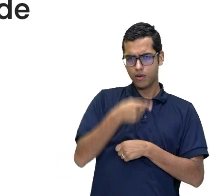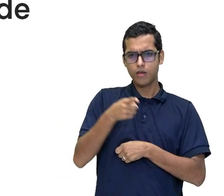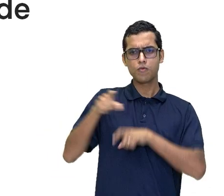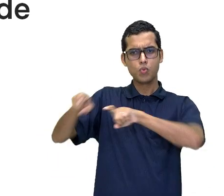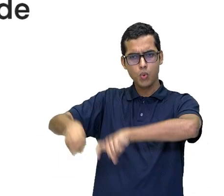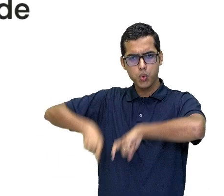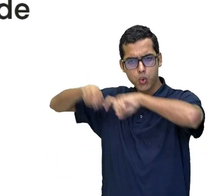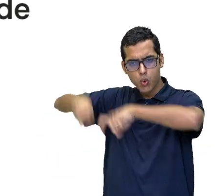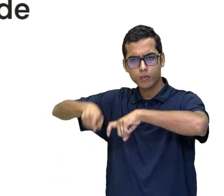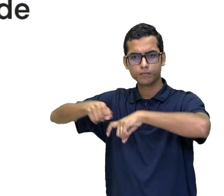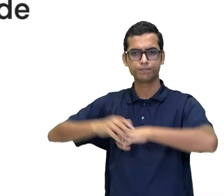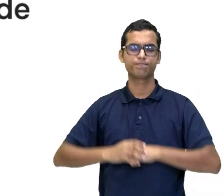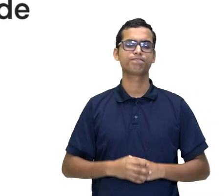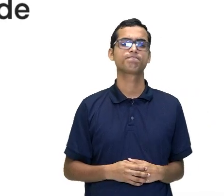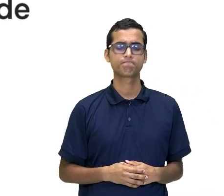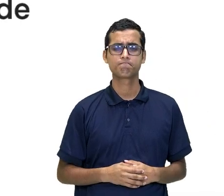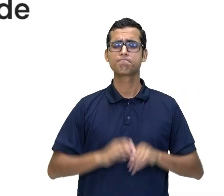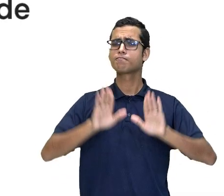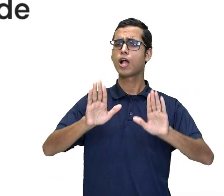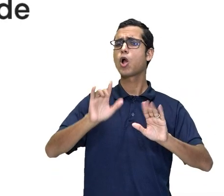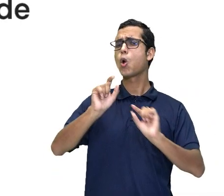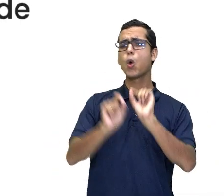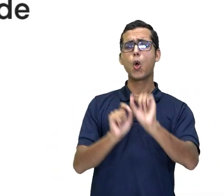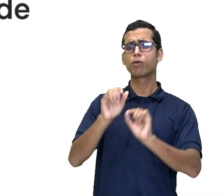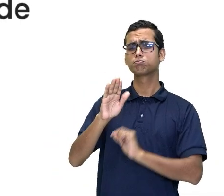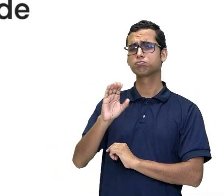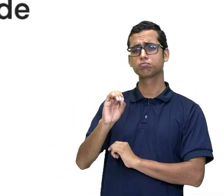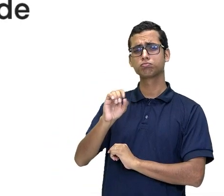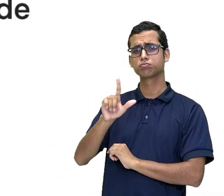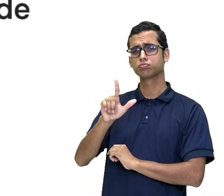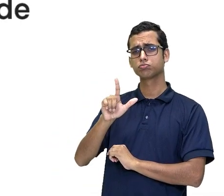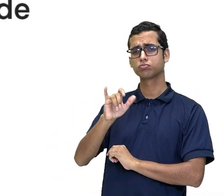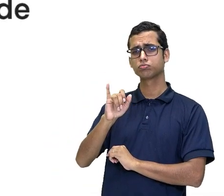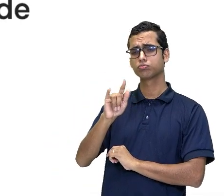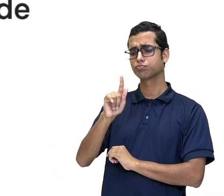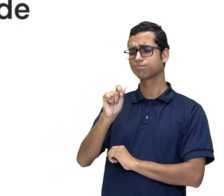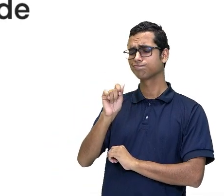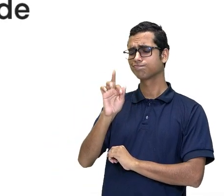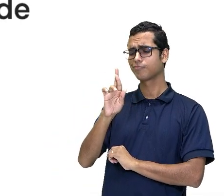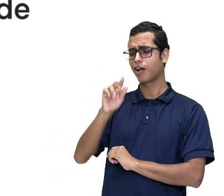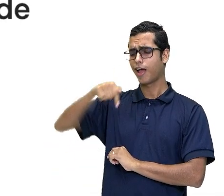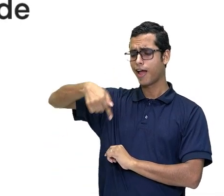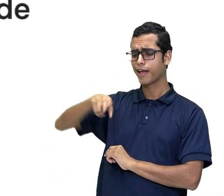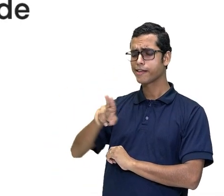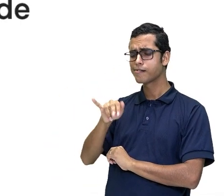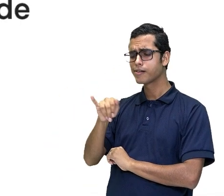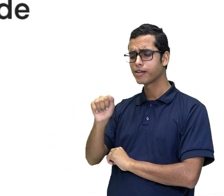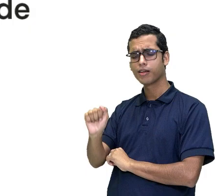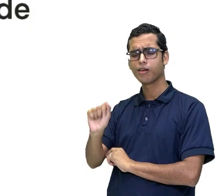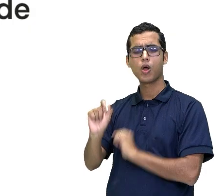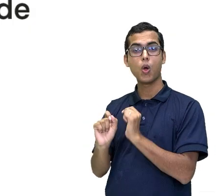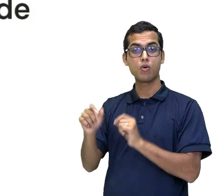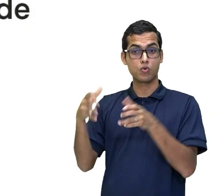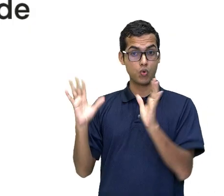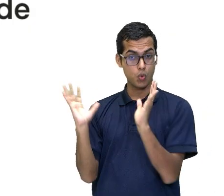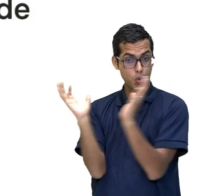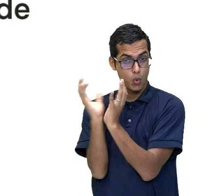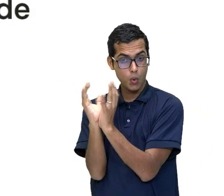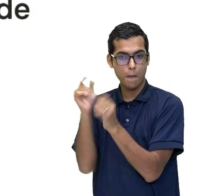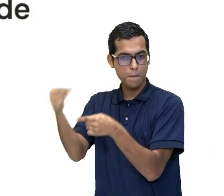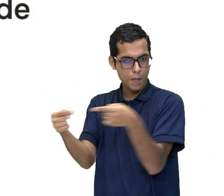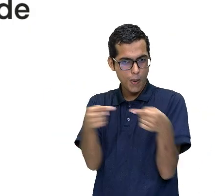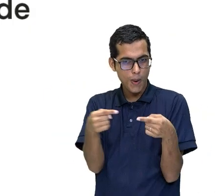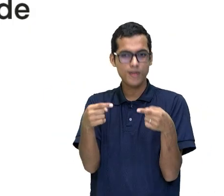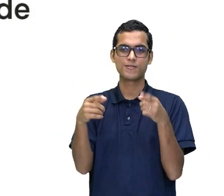Professor, mas o que é mesmo uma oligarquia? Um grupo político que se alterna no poder utilizando